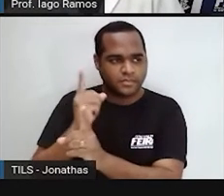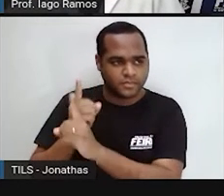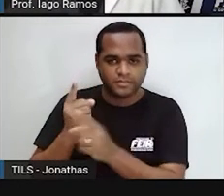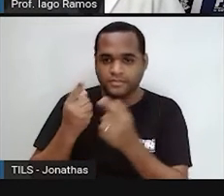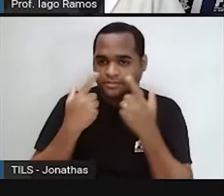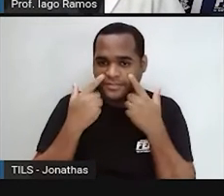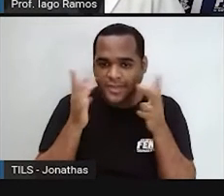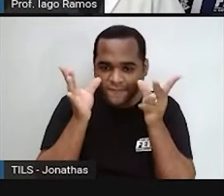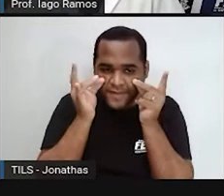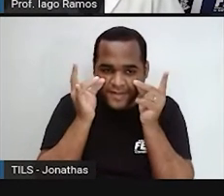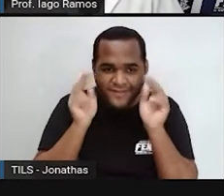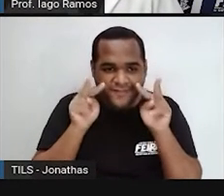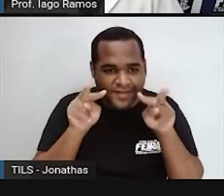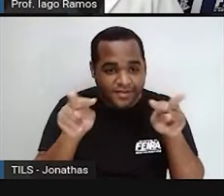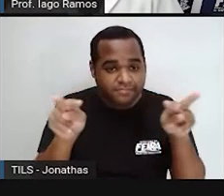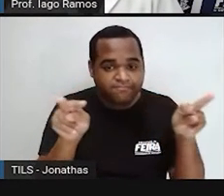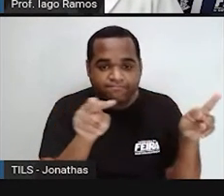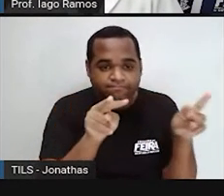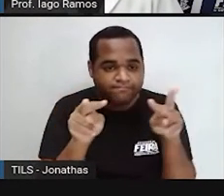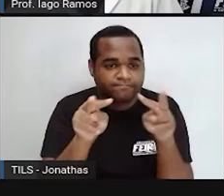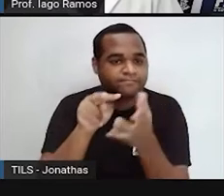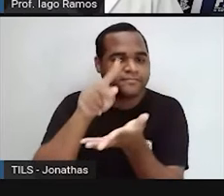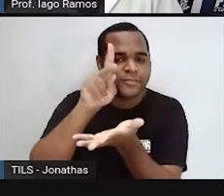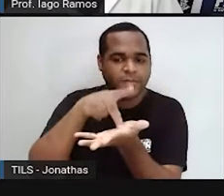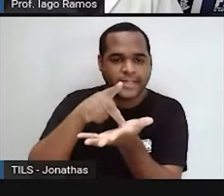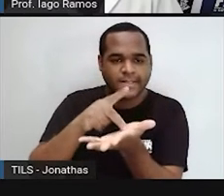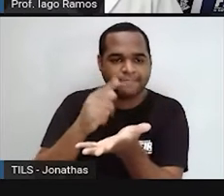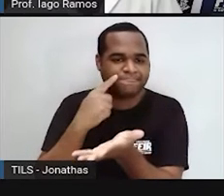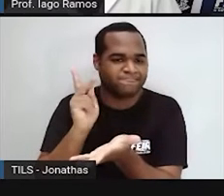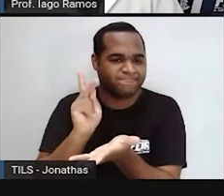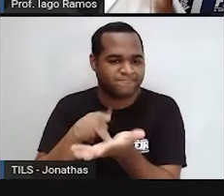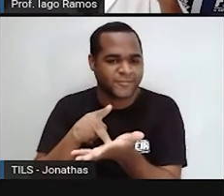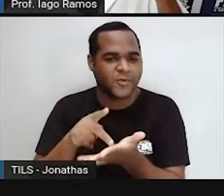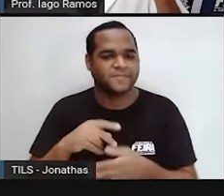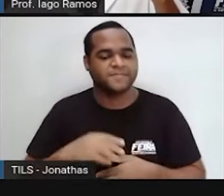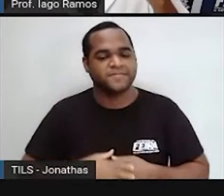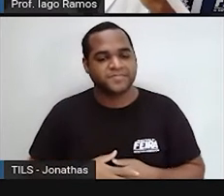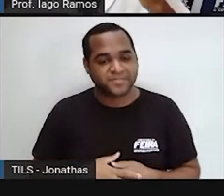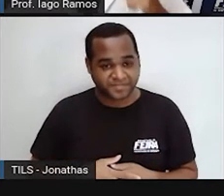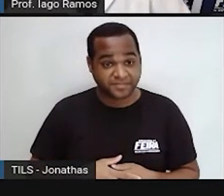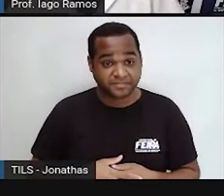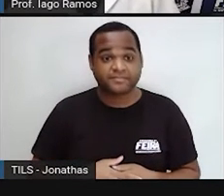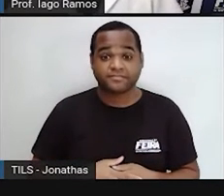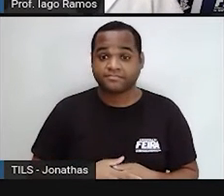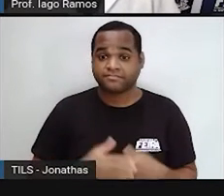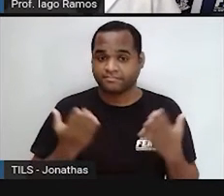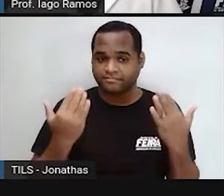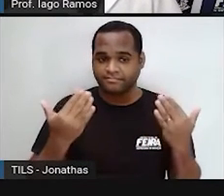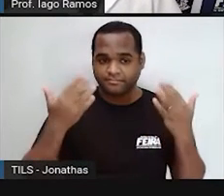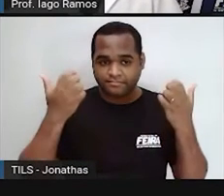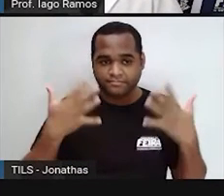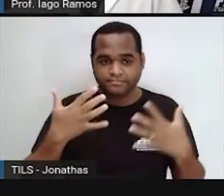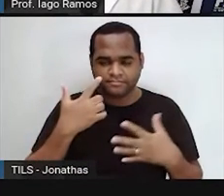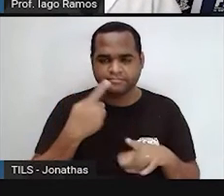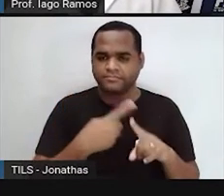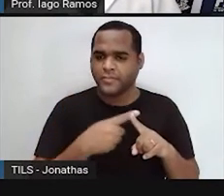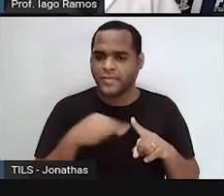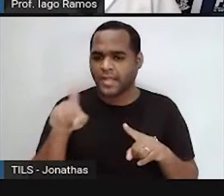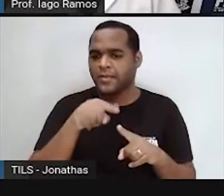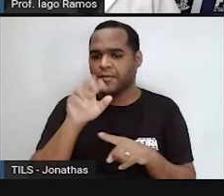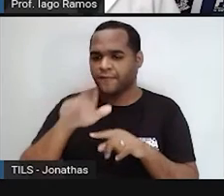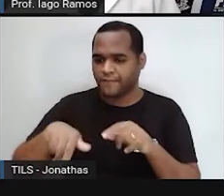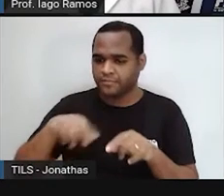visão perceber aí a geometria verdade bom então vamos lá porque tem